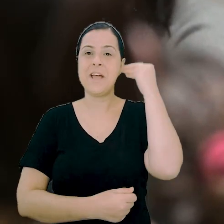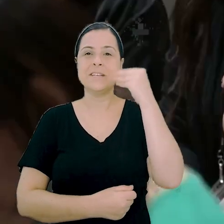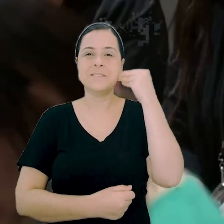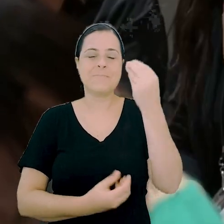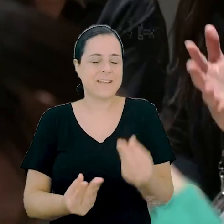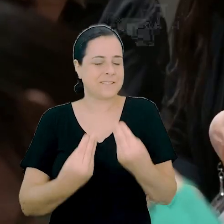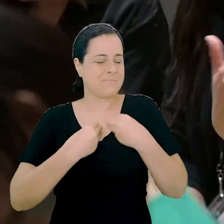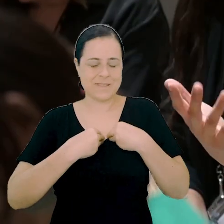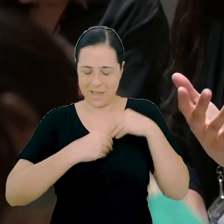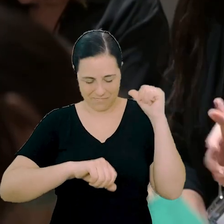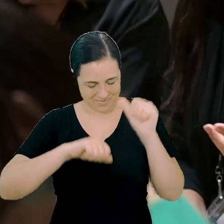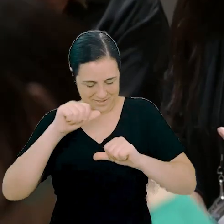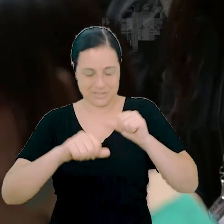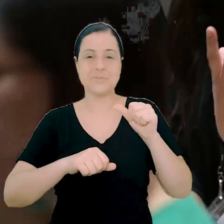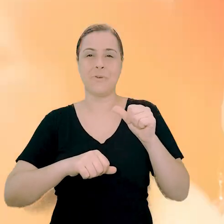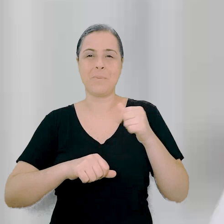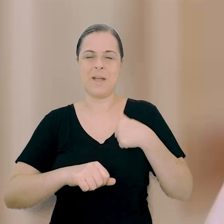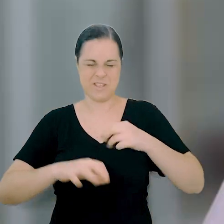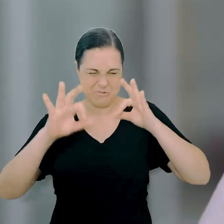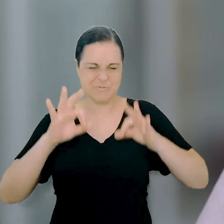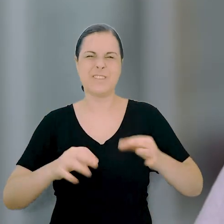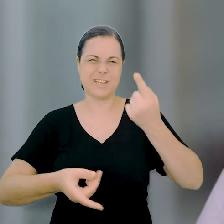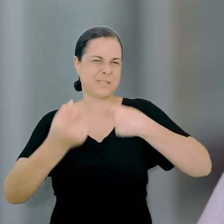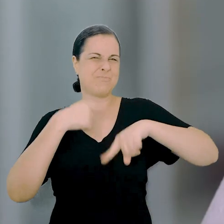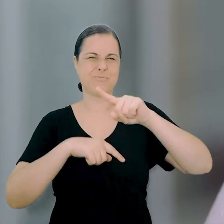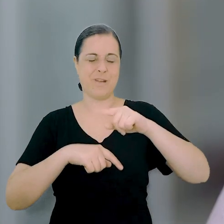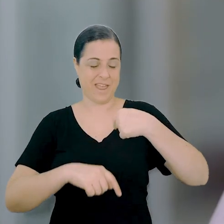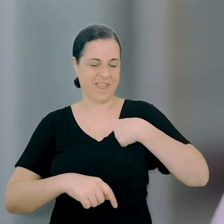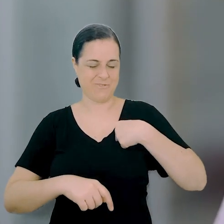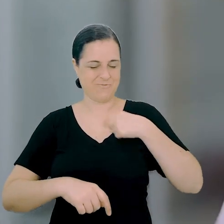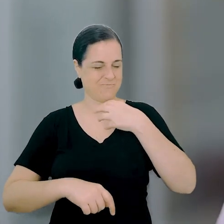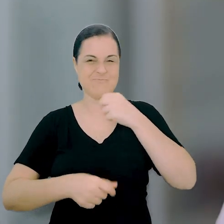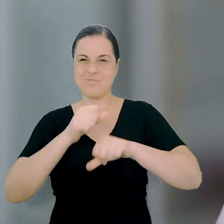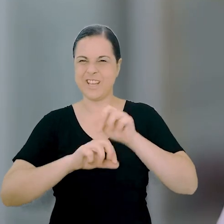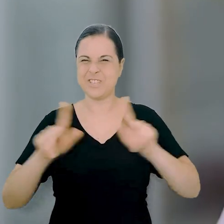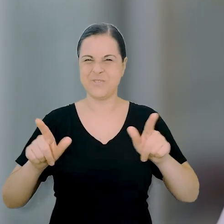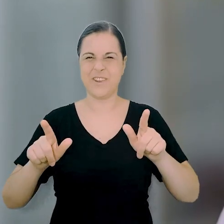que me transforma e eu tenho certeza que eu vou sair daqui muito